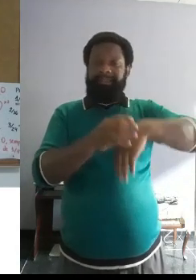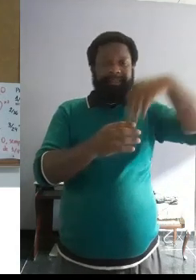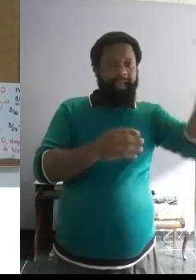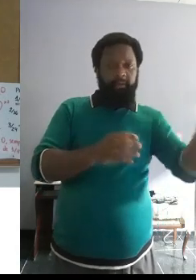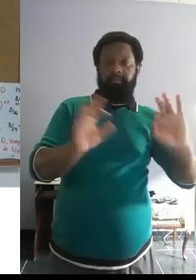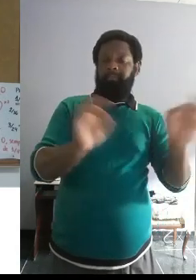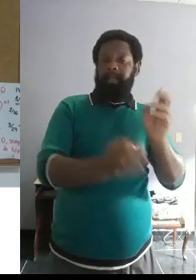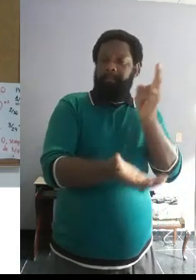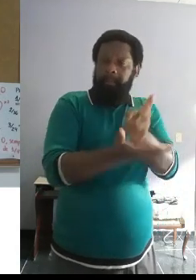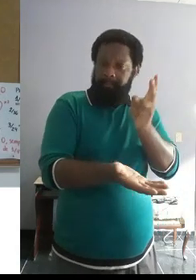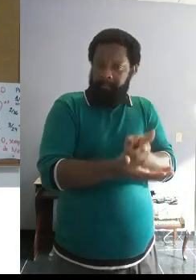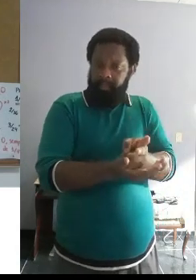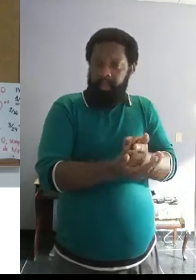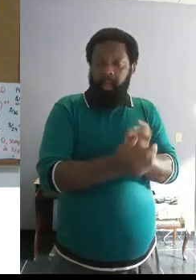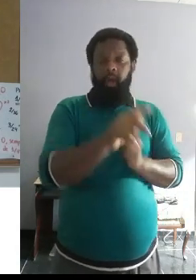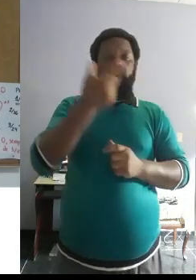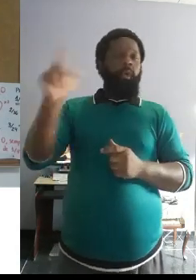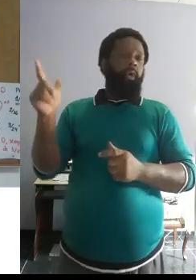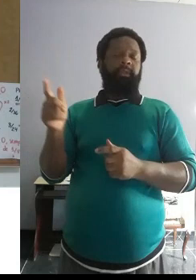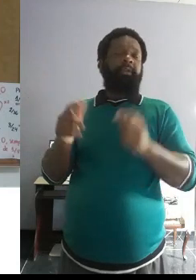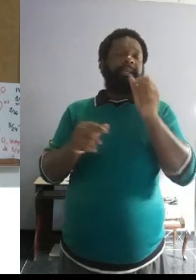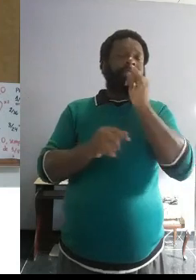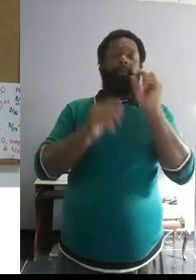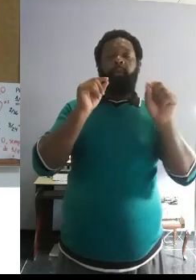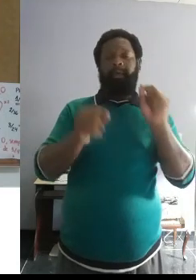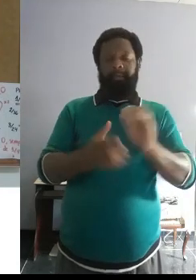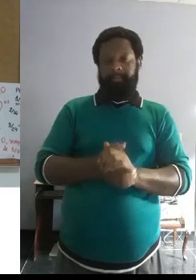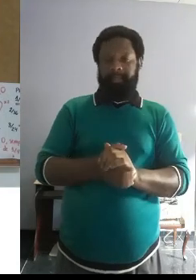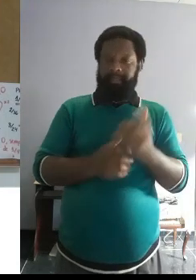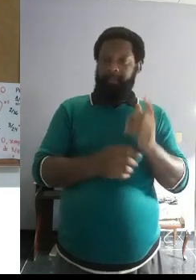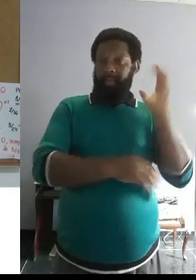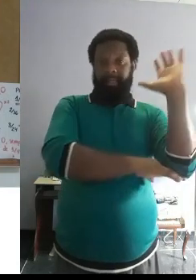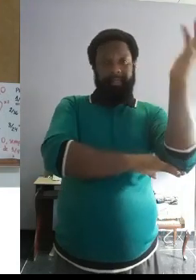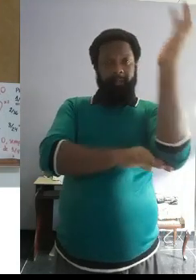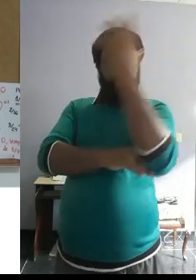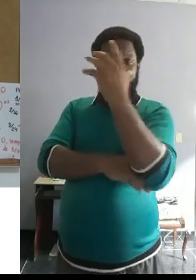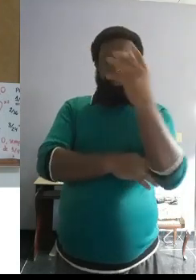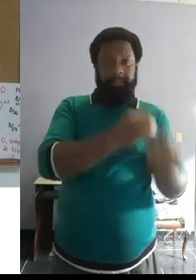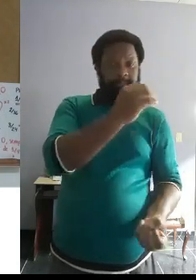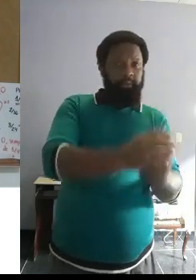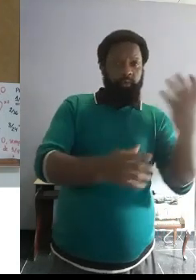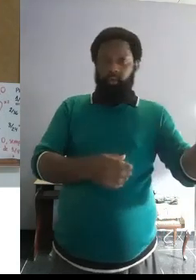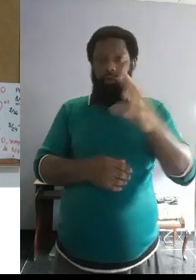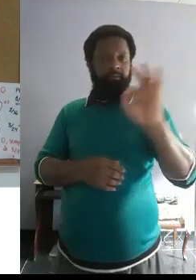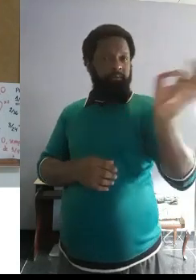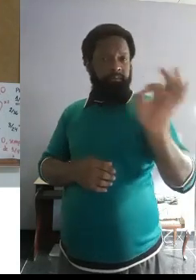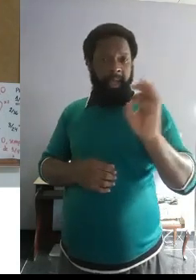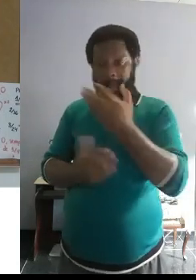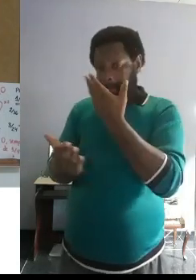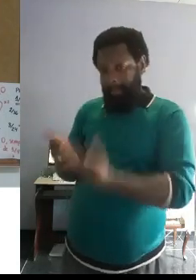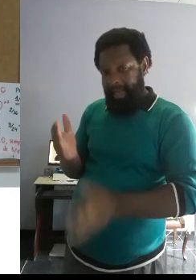Uma outra forma de enunciar a lei de Lavoisier, que é bem mais famosa, é o seguinte: na natureza, nada se cria, nada se perde, tudo